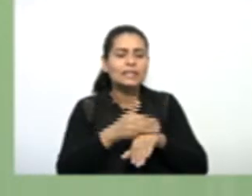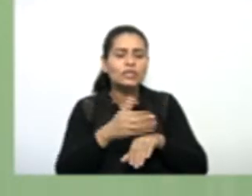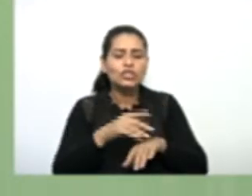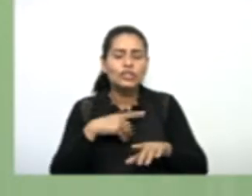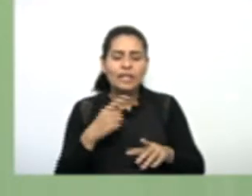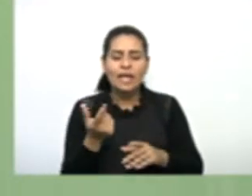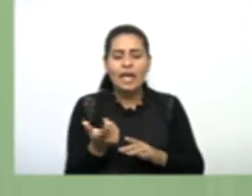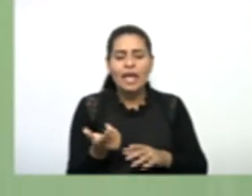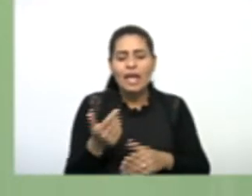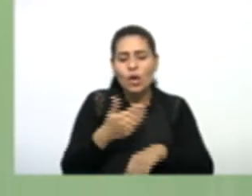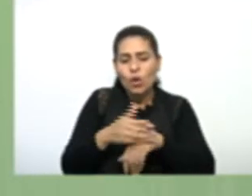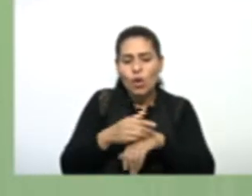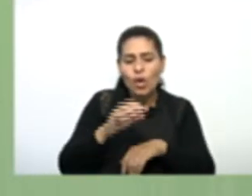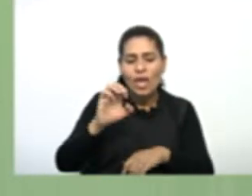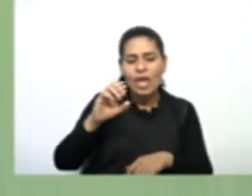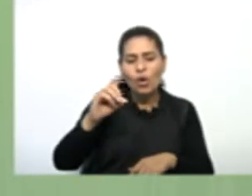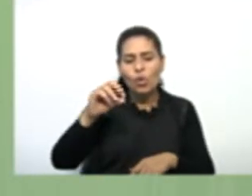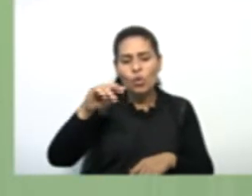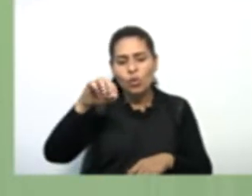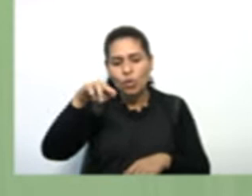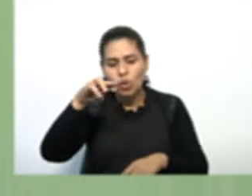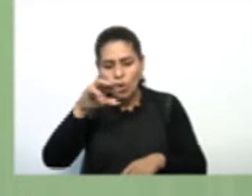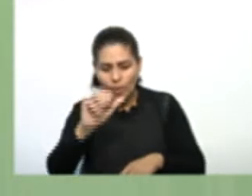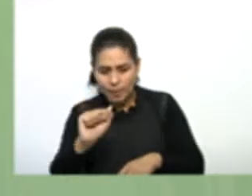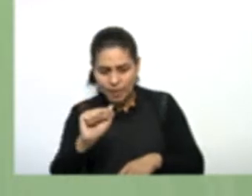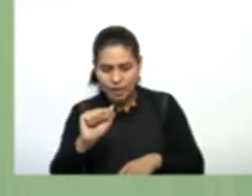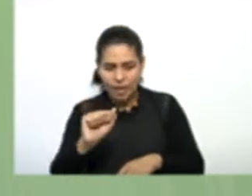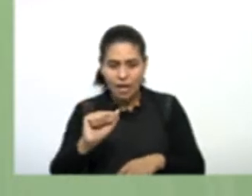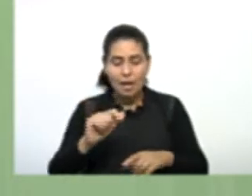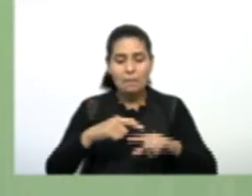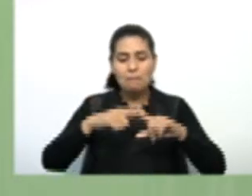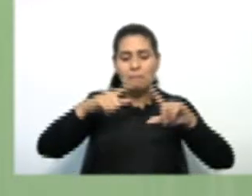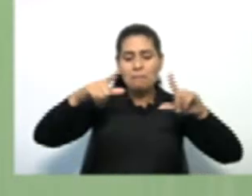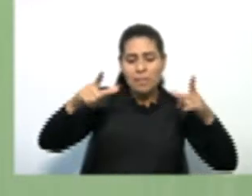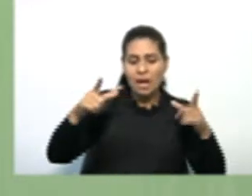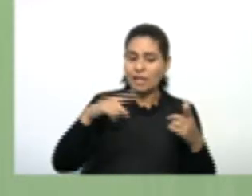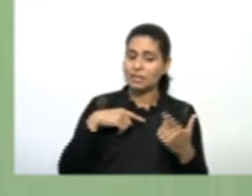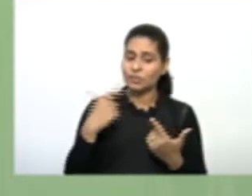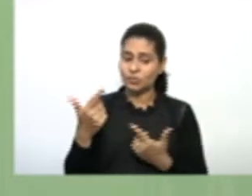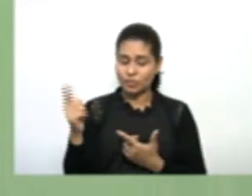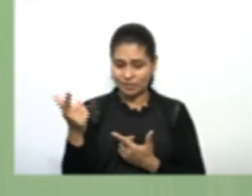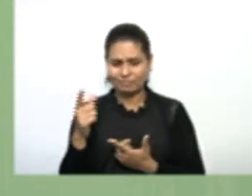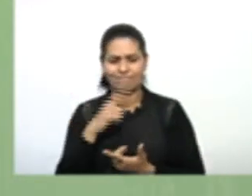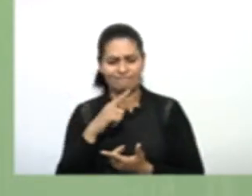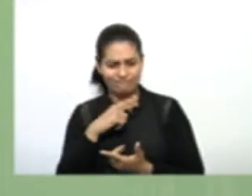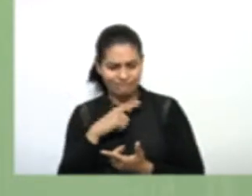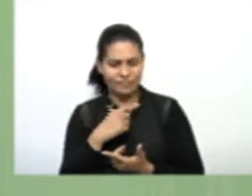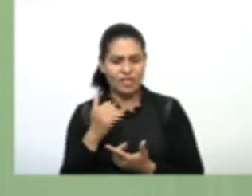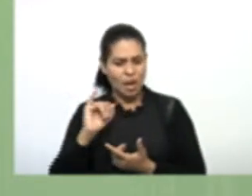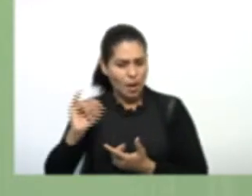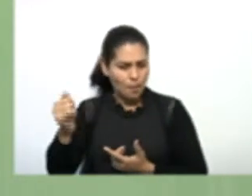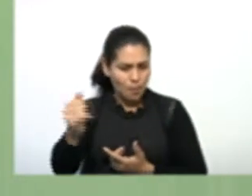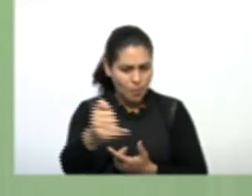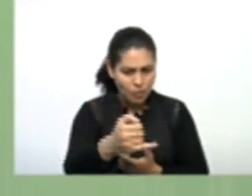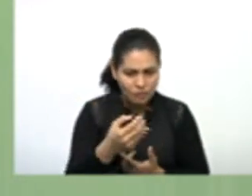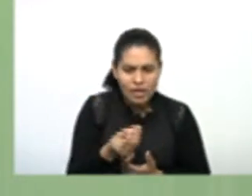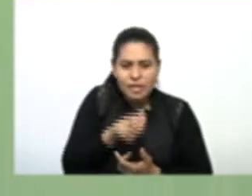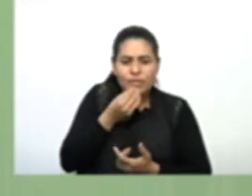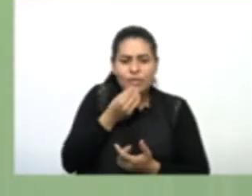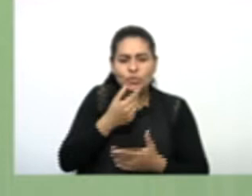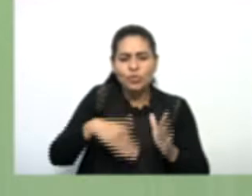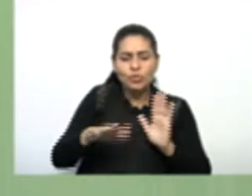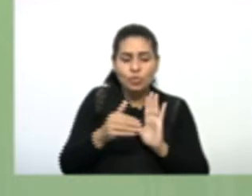atividade econômica aqui no final do parágrafo. No entanto, apesar de haver proveito comum, a gente